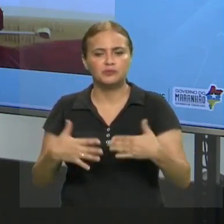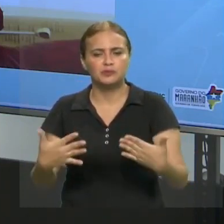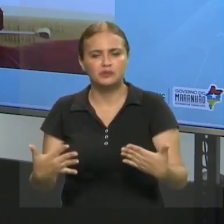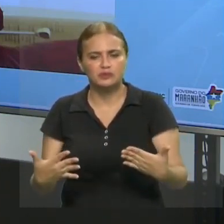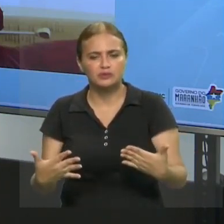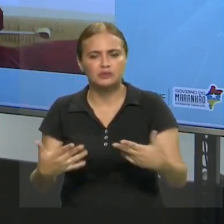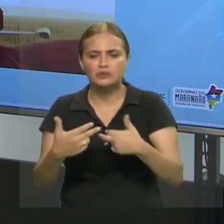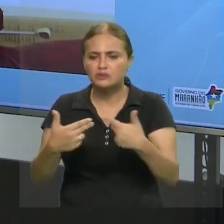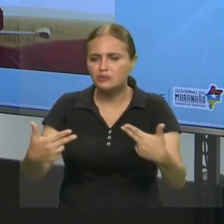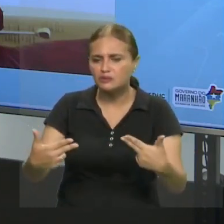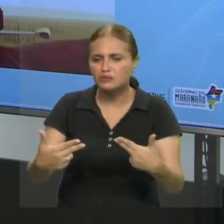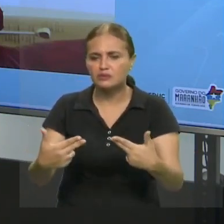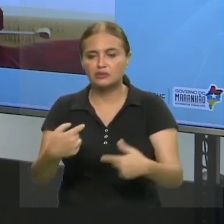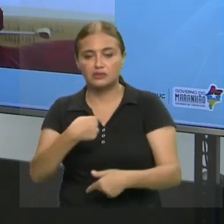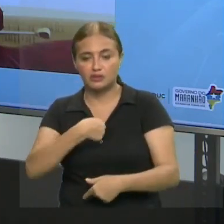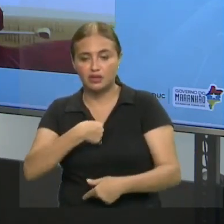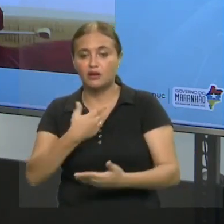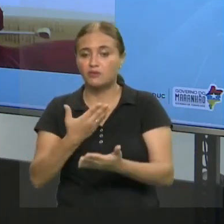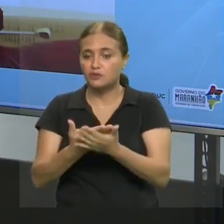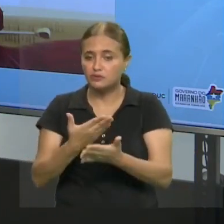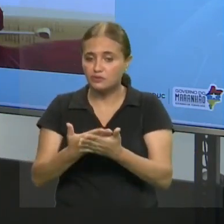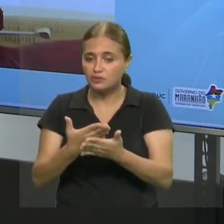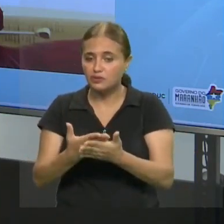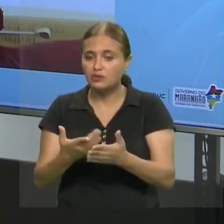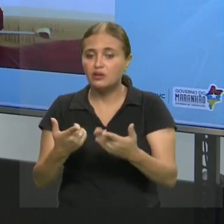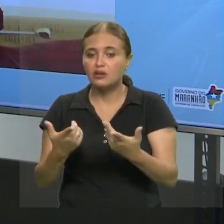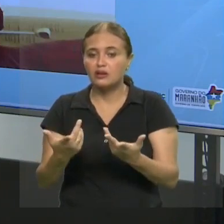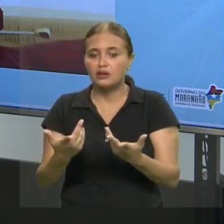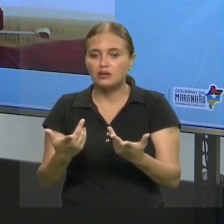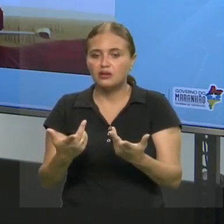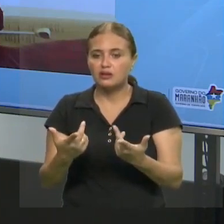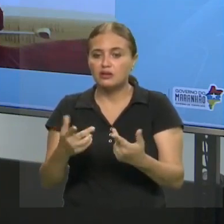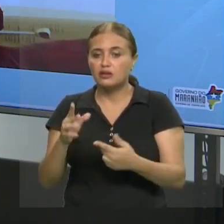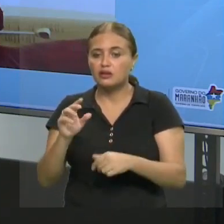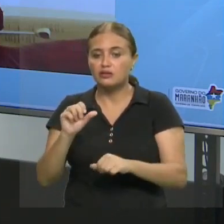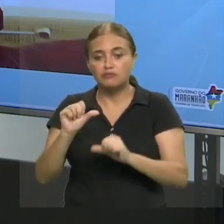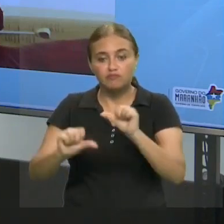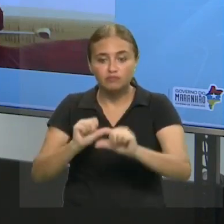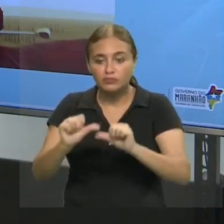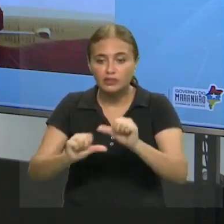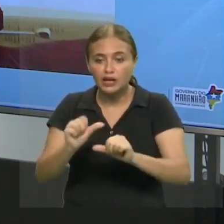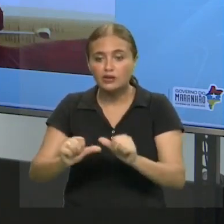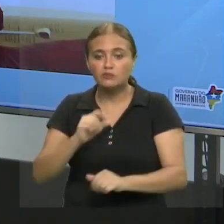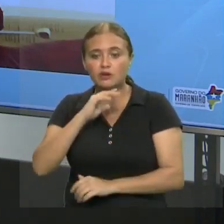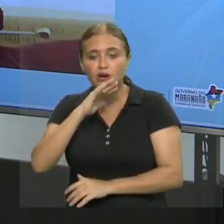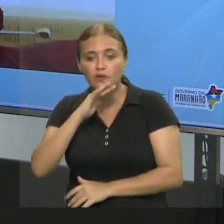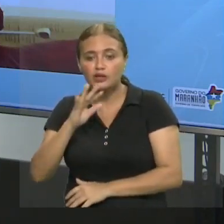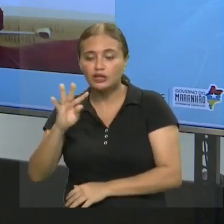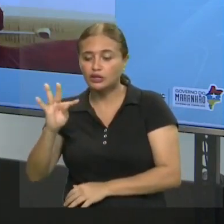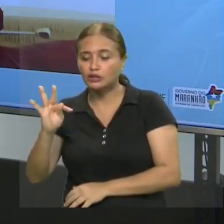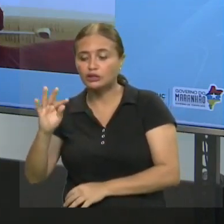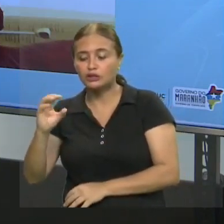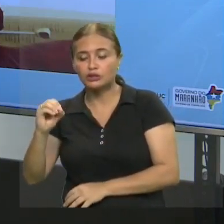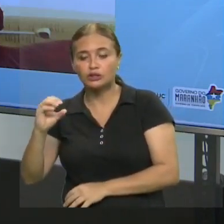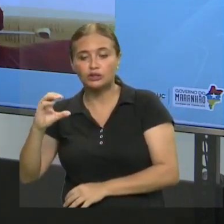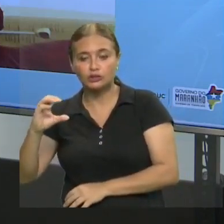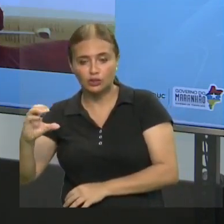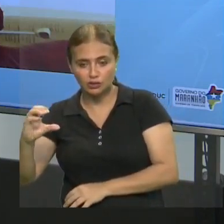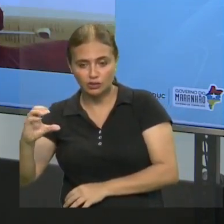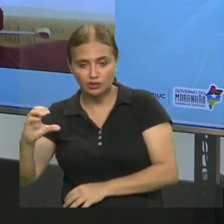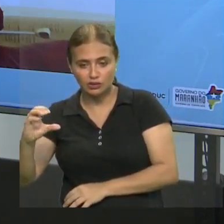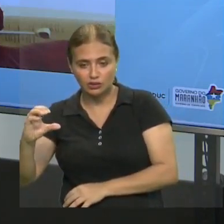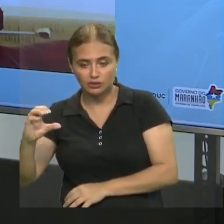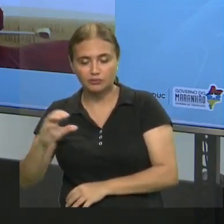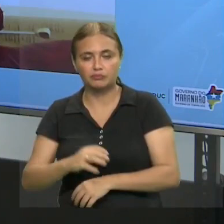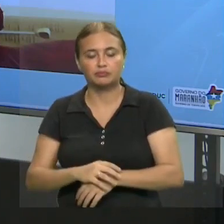coisas que tem na minha vida como estudantes que se tornaram transtornos compulsivos obsessivos, né? Ah, sei lá. Então, conheço